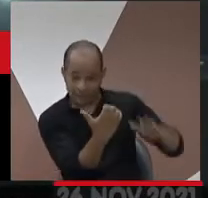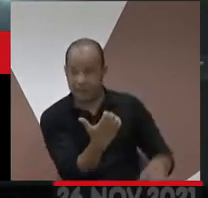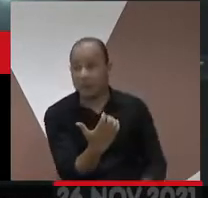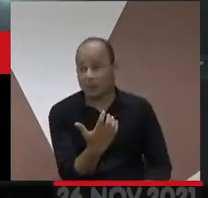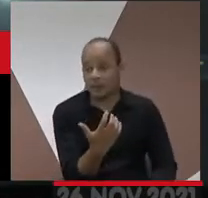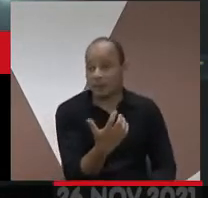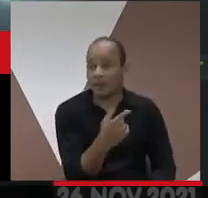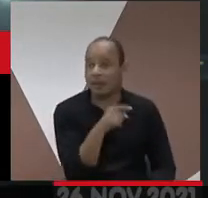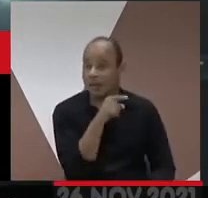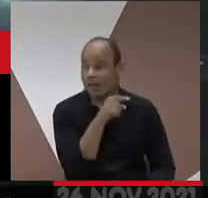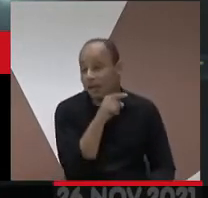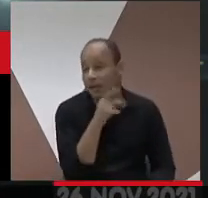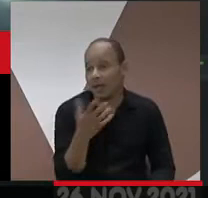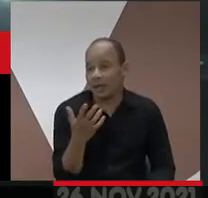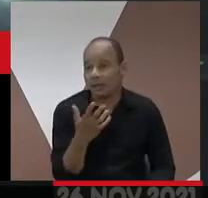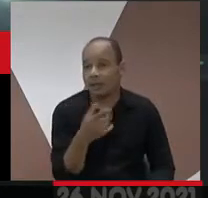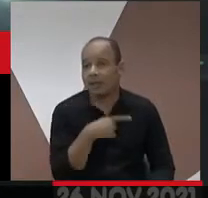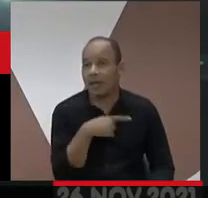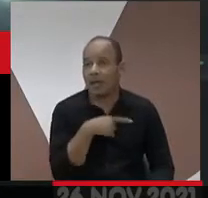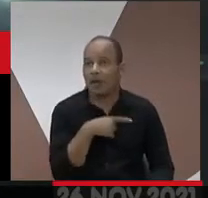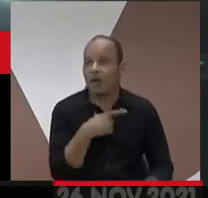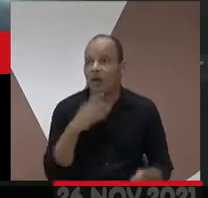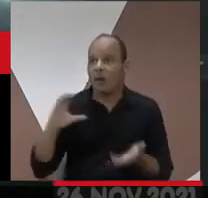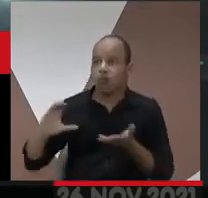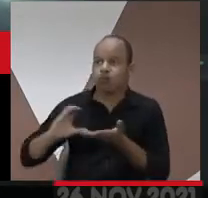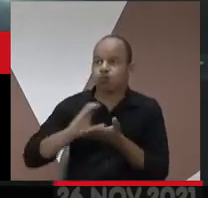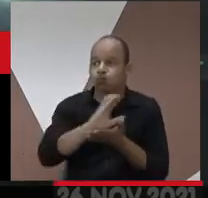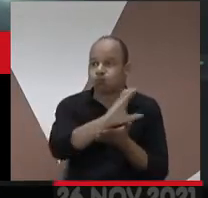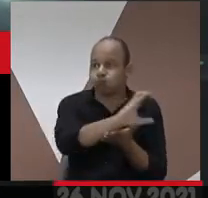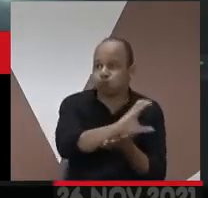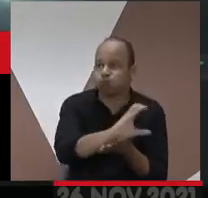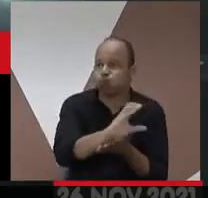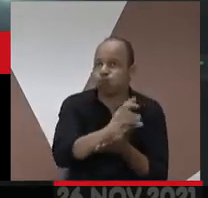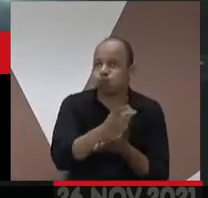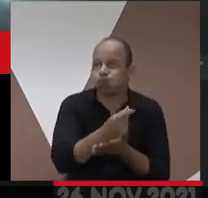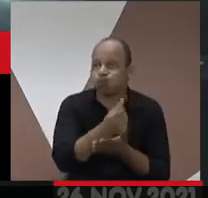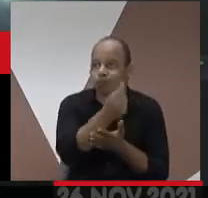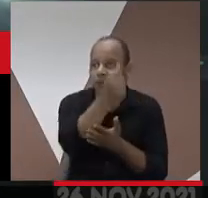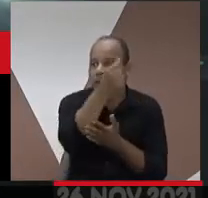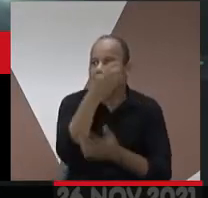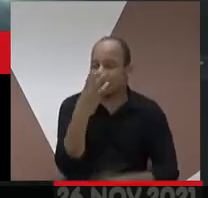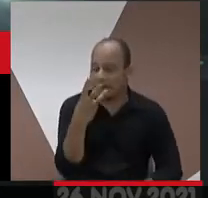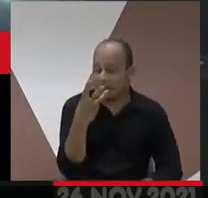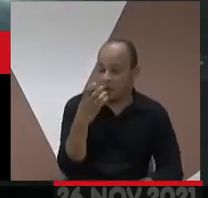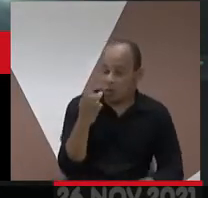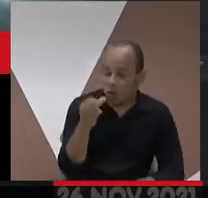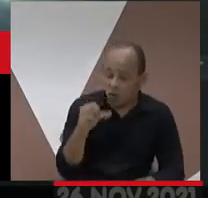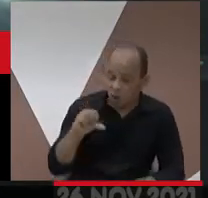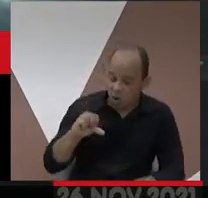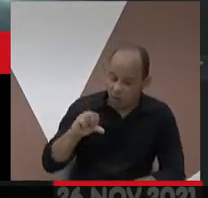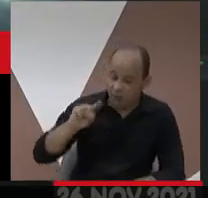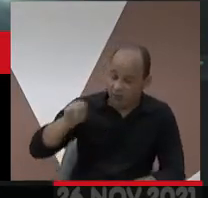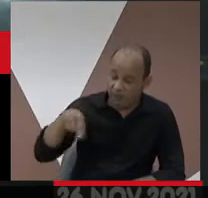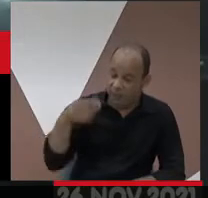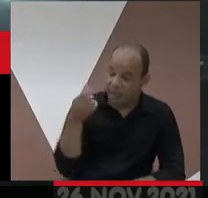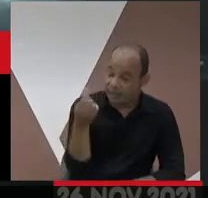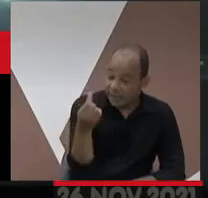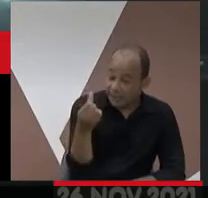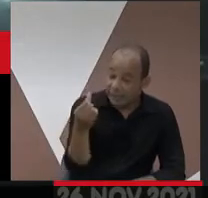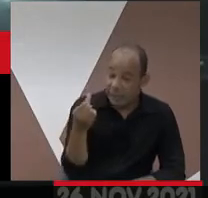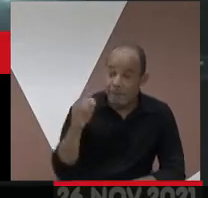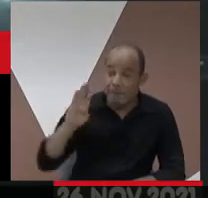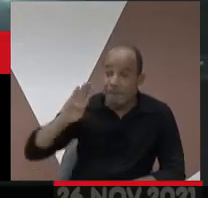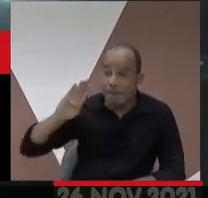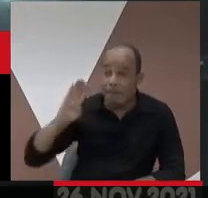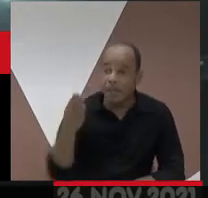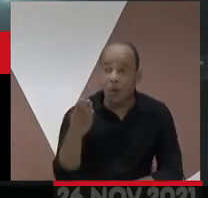alardeia um faturamento de 39,6 bilhões de dólares, maior empresa no mundo em